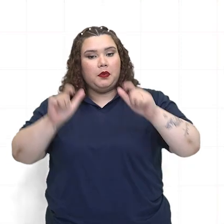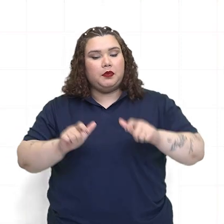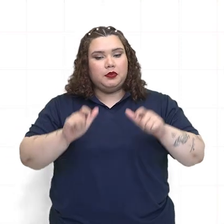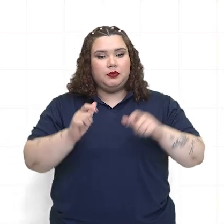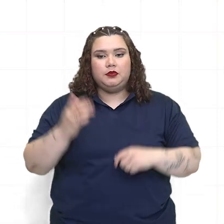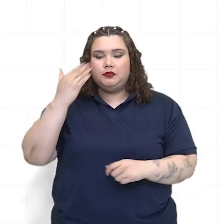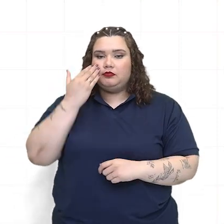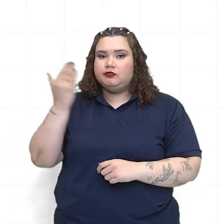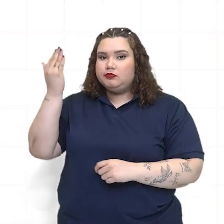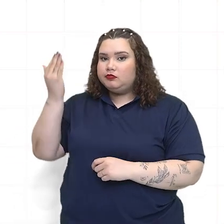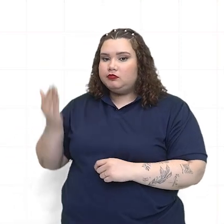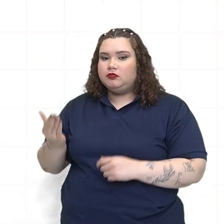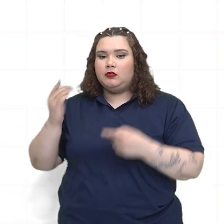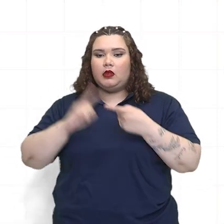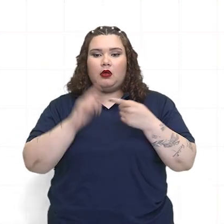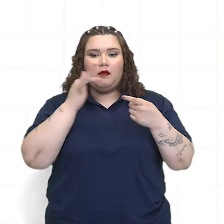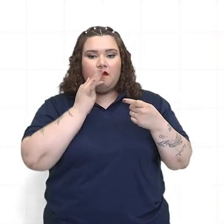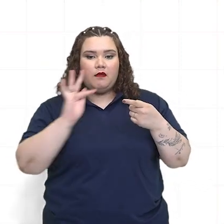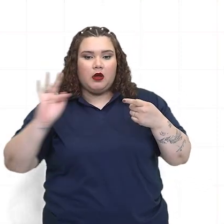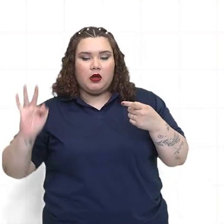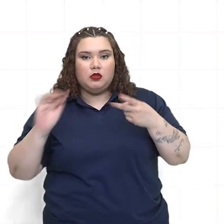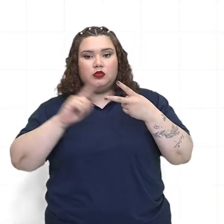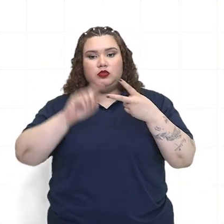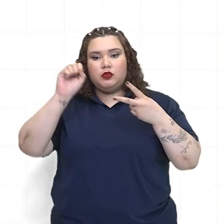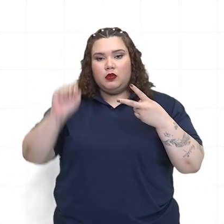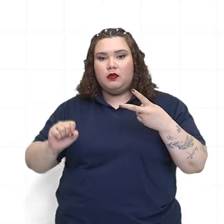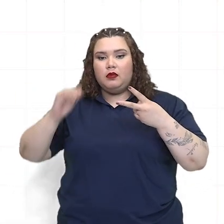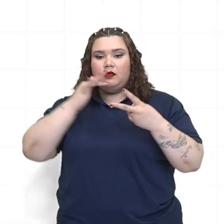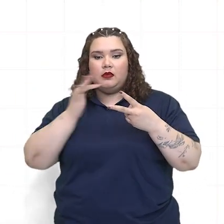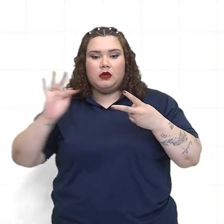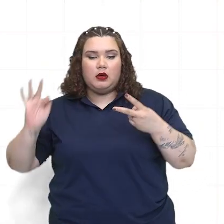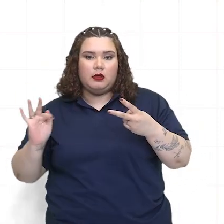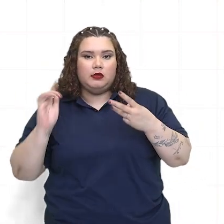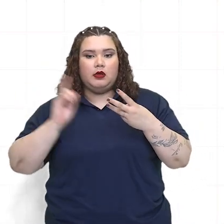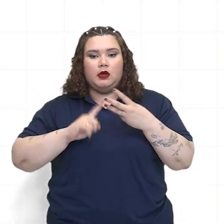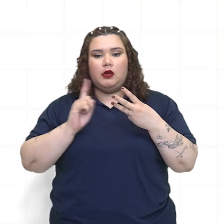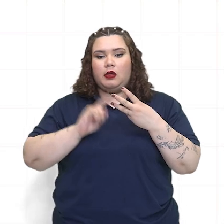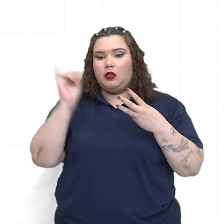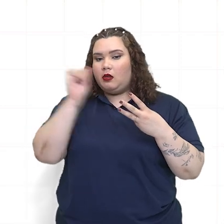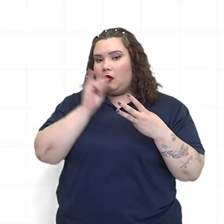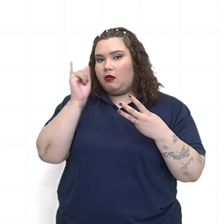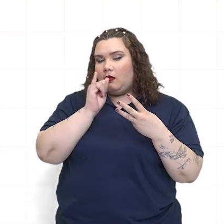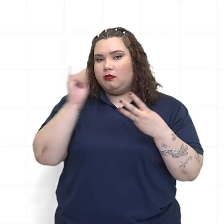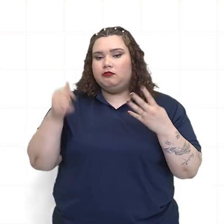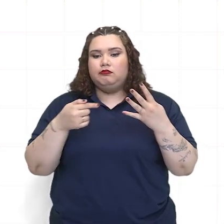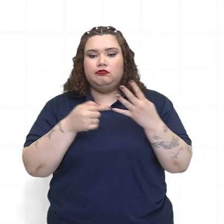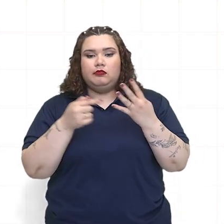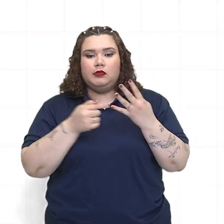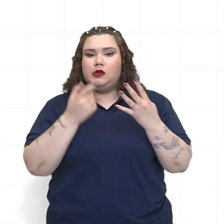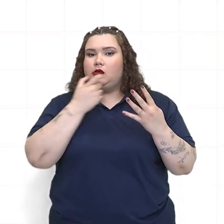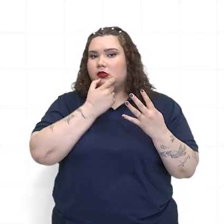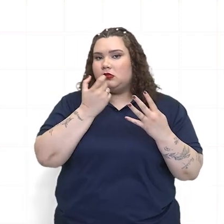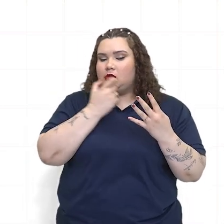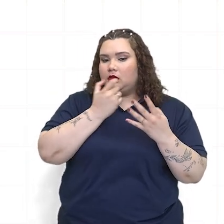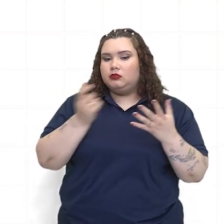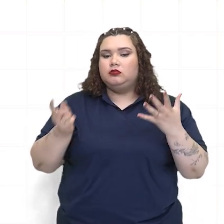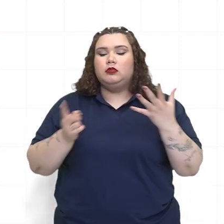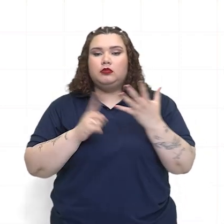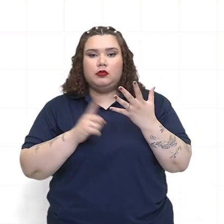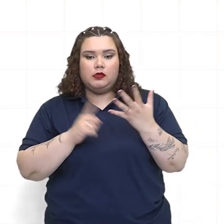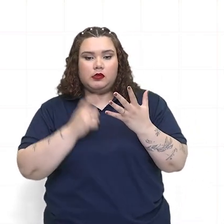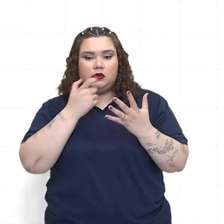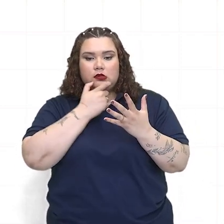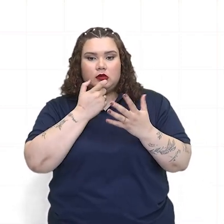aí, olha só, Paris, na França, Montpellier, no sul da França, Bolonha, na Itália, Oxford, na